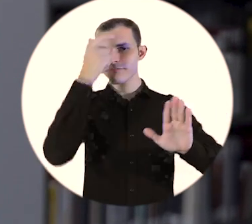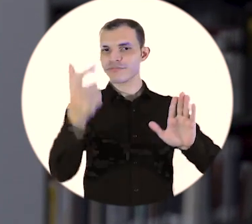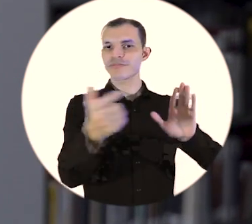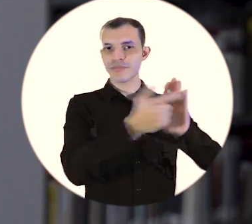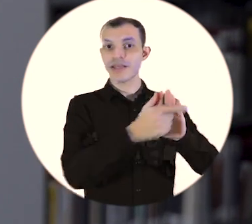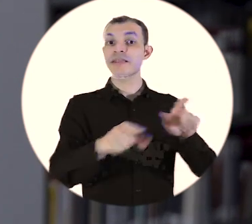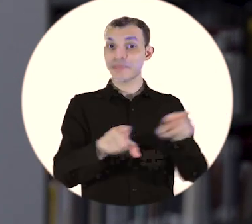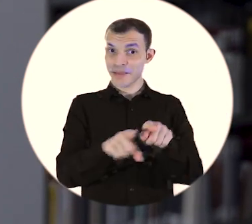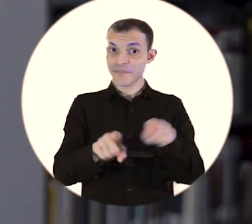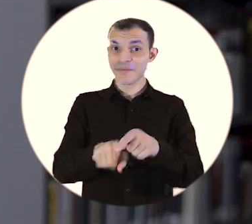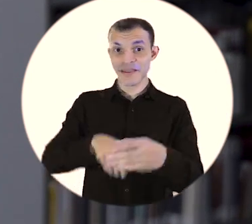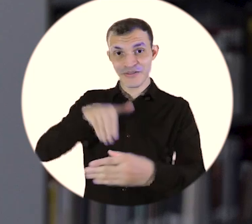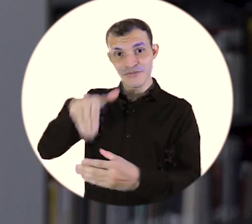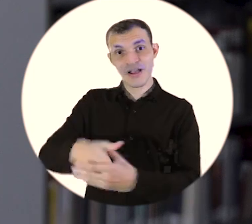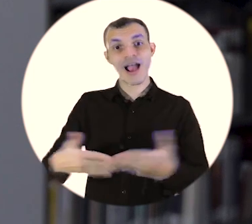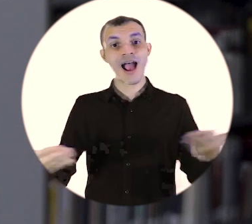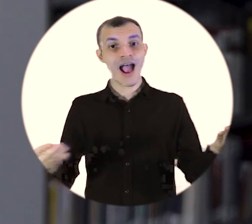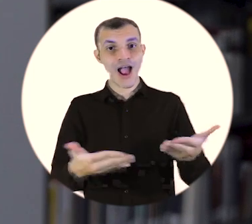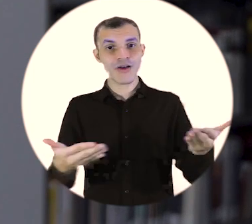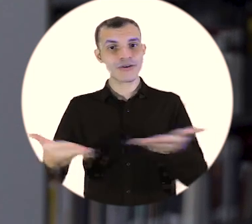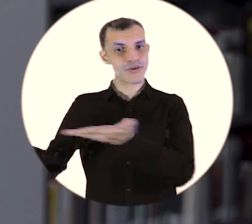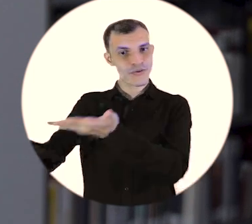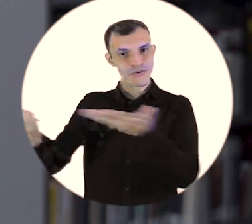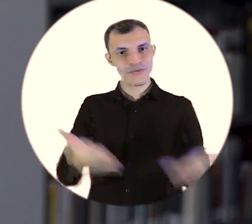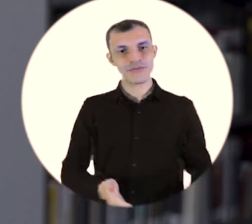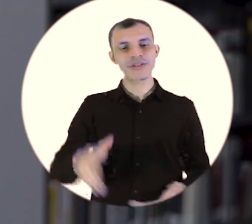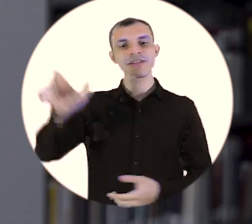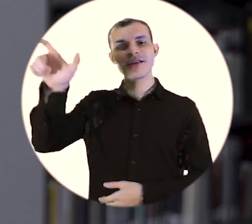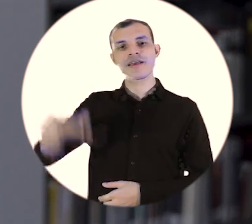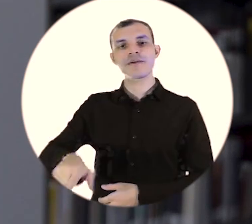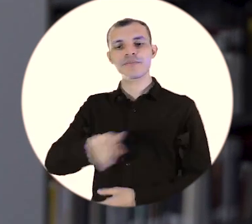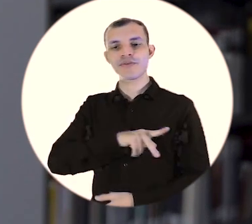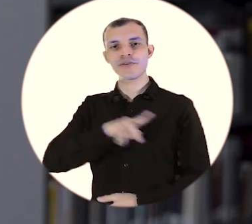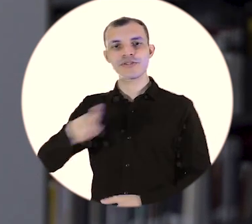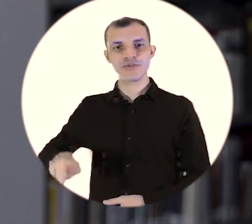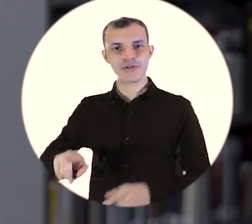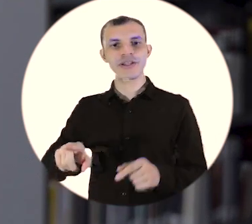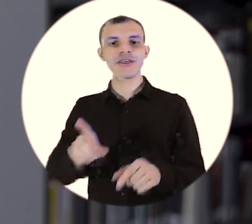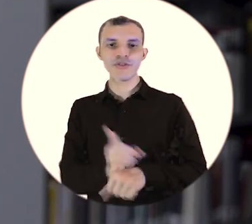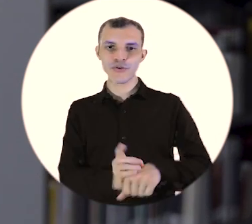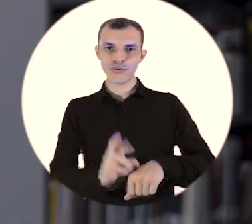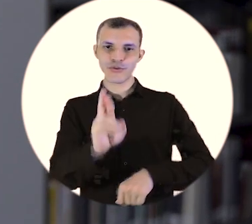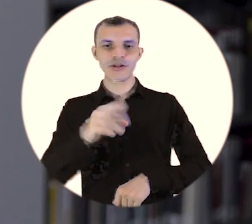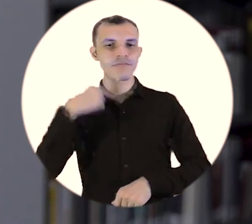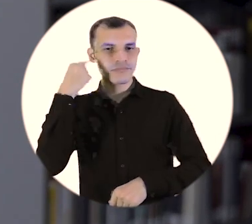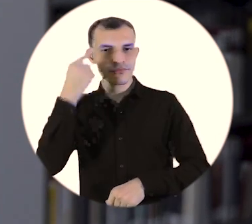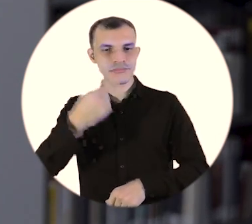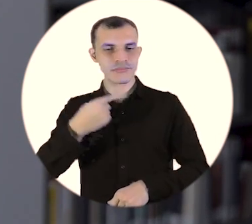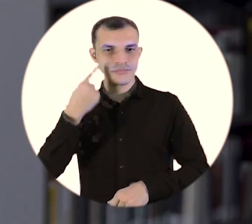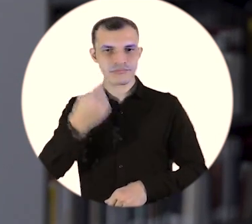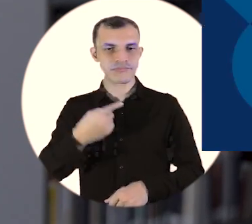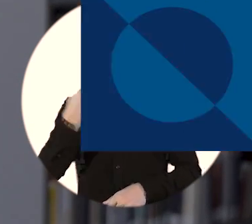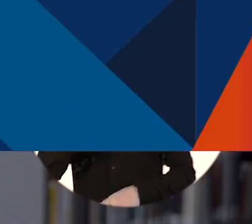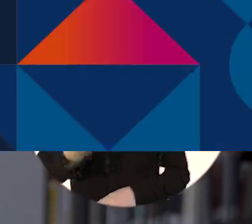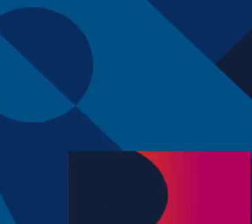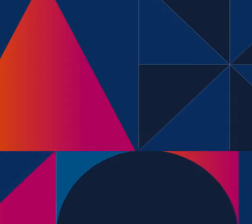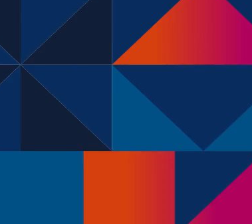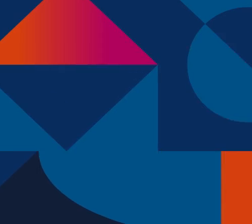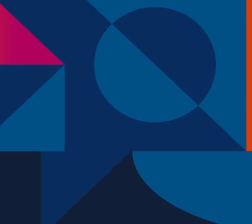inteligência artificial e às eleições. A convidada desta vez foi a professora e doutora em Direito, Fernanda Lage. Acompanhe.